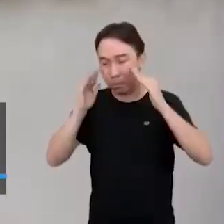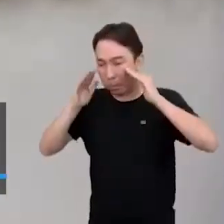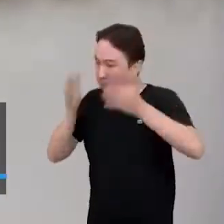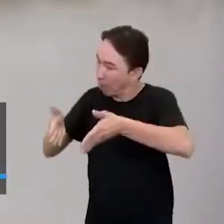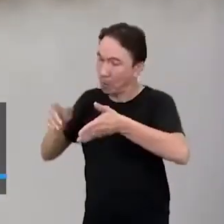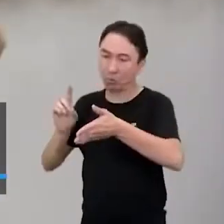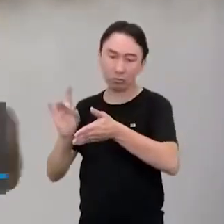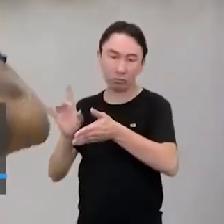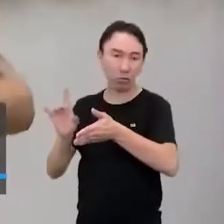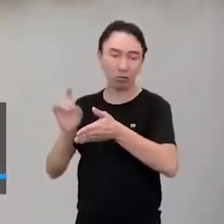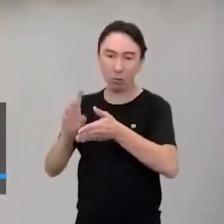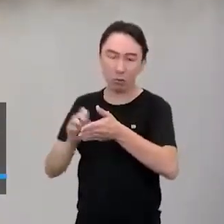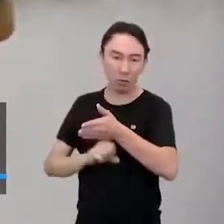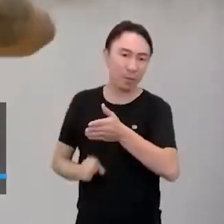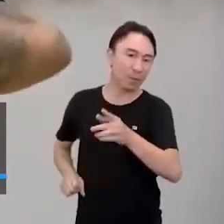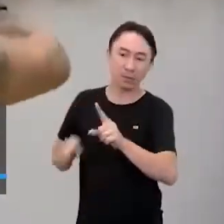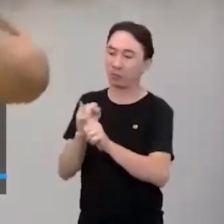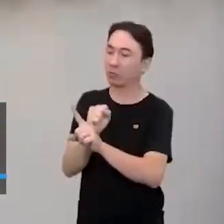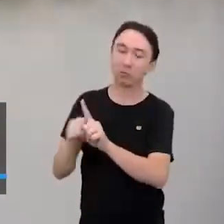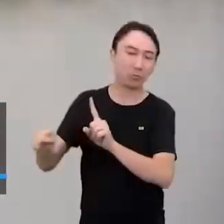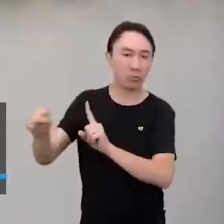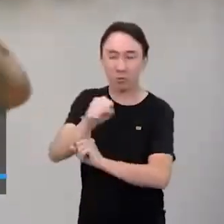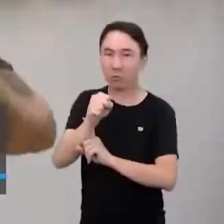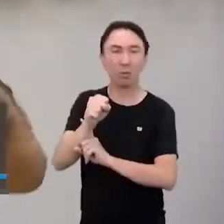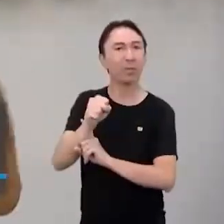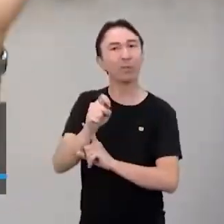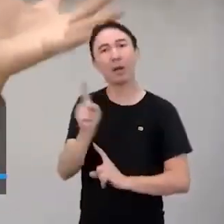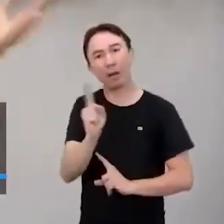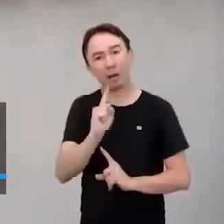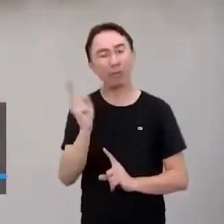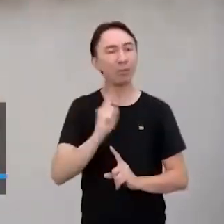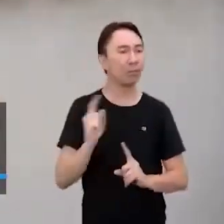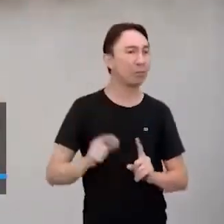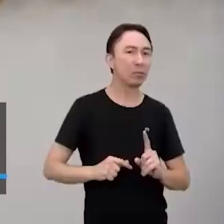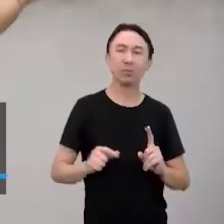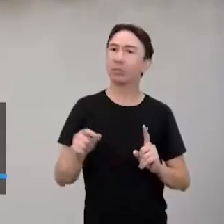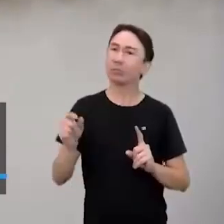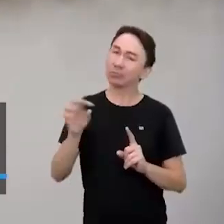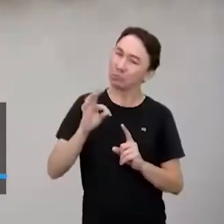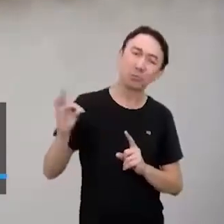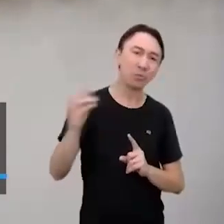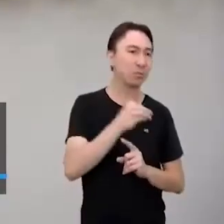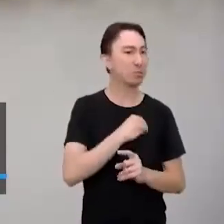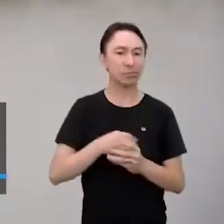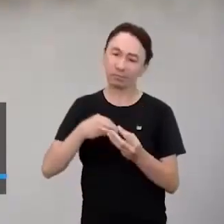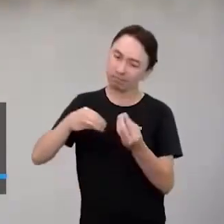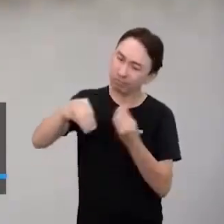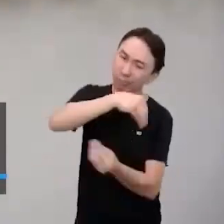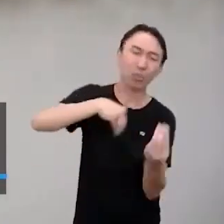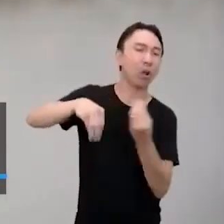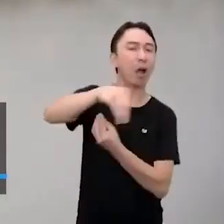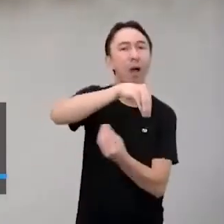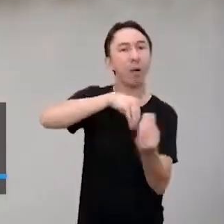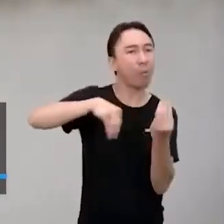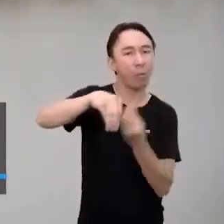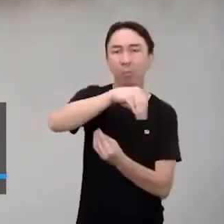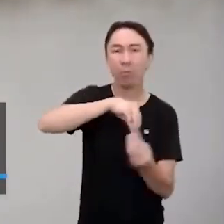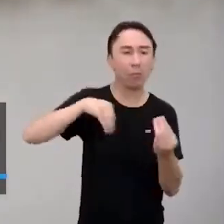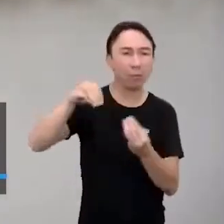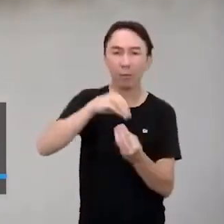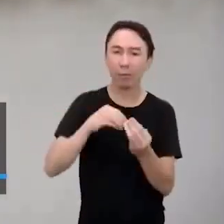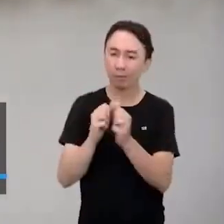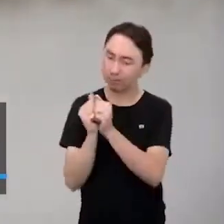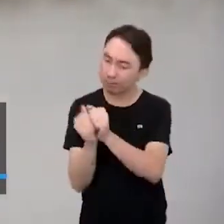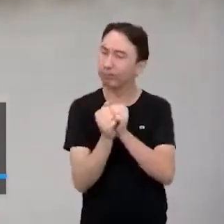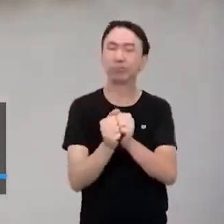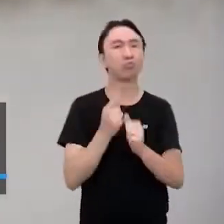aqui é só sociologia. As coisas vão acontecendo e vão acontecendo de forma conjunta com todos esses saberes unificados. Então,